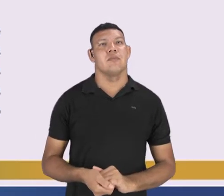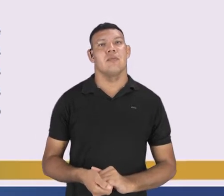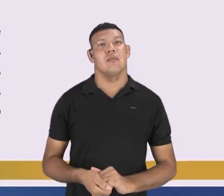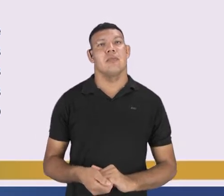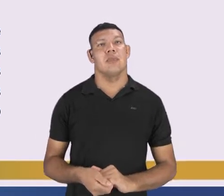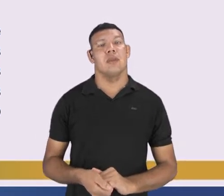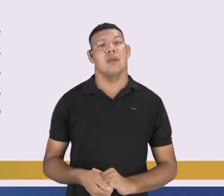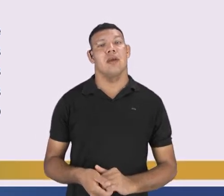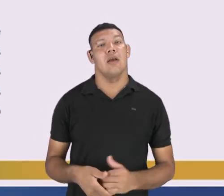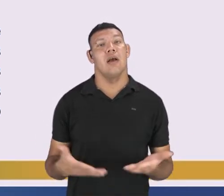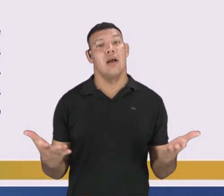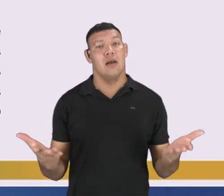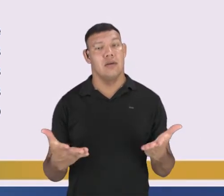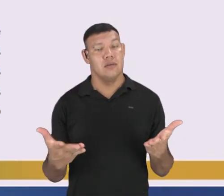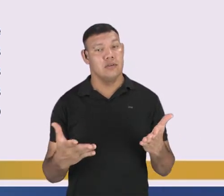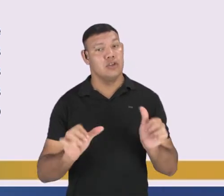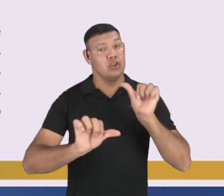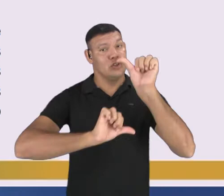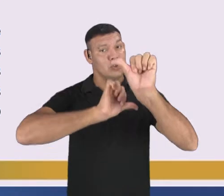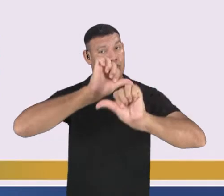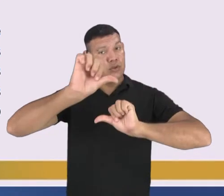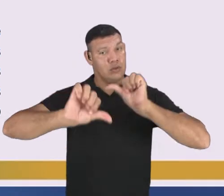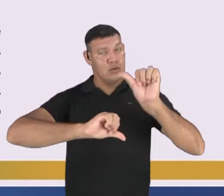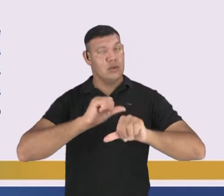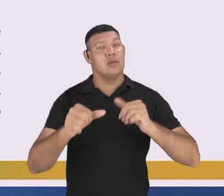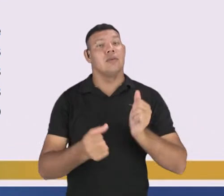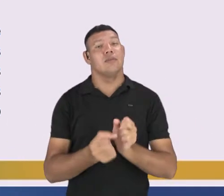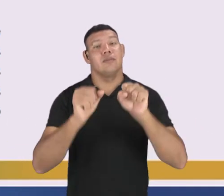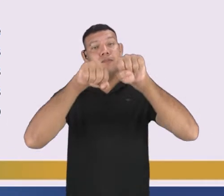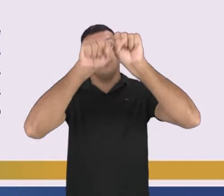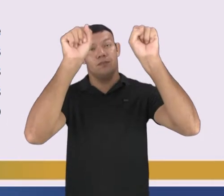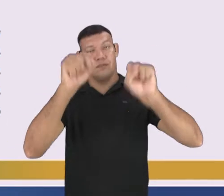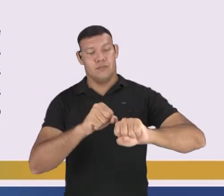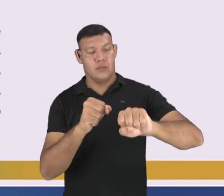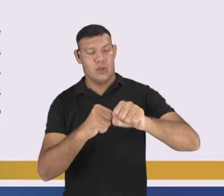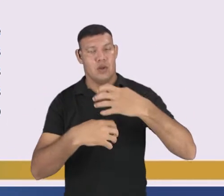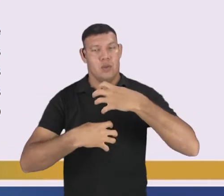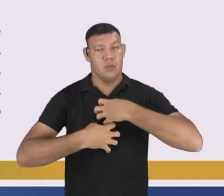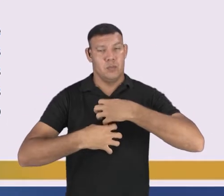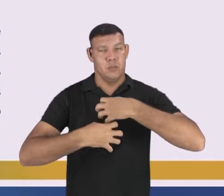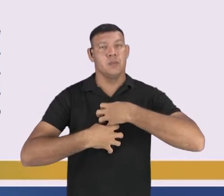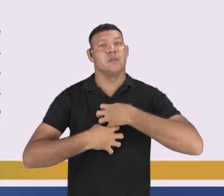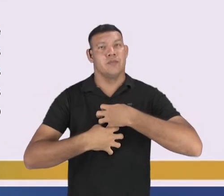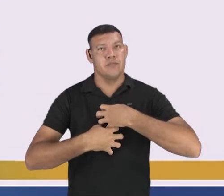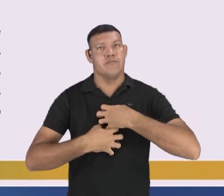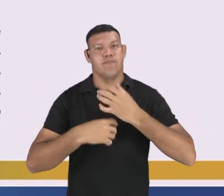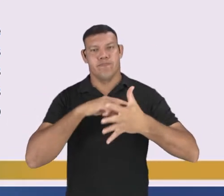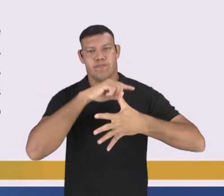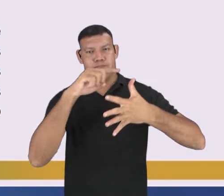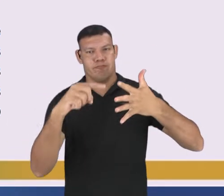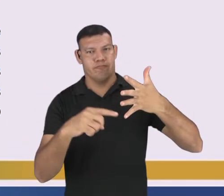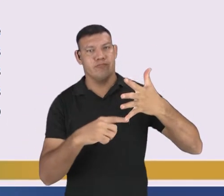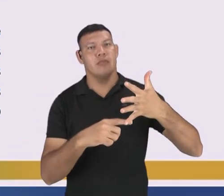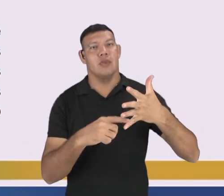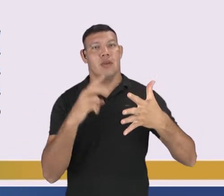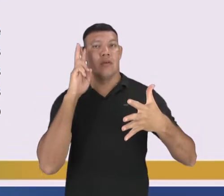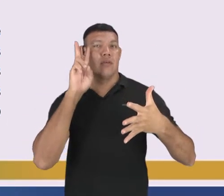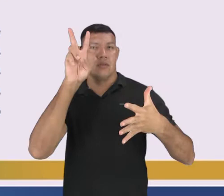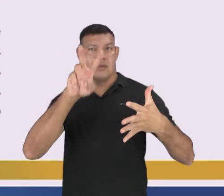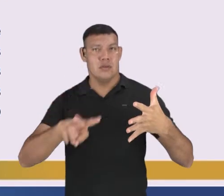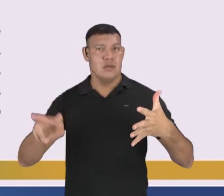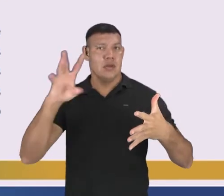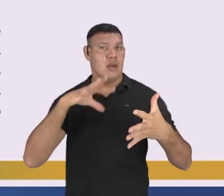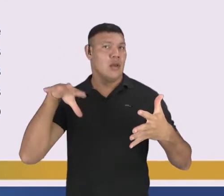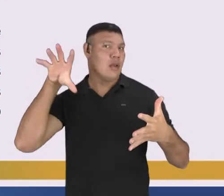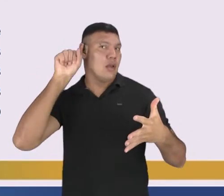Bom, a gente vai mudar agora para o sistema sensorial. O nosso corpo ele possui 5 sentidos: a visão, o olfato, o